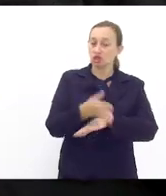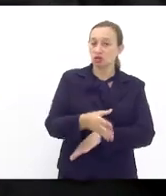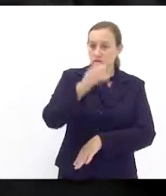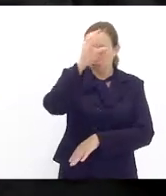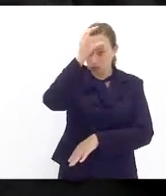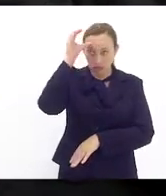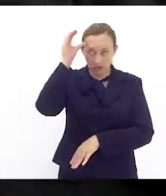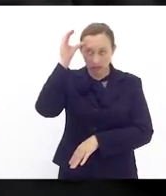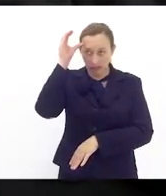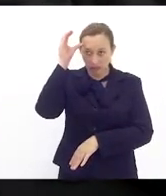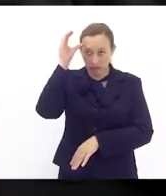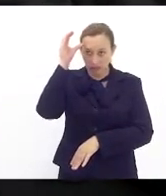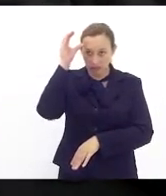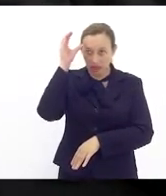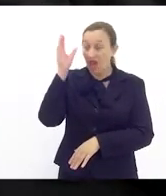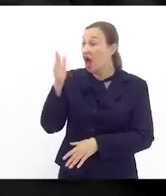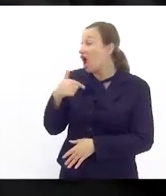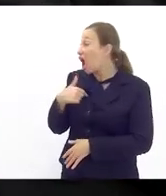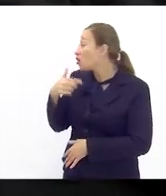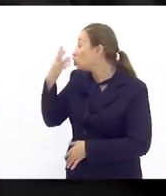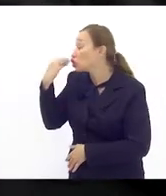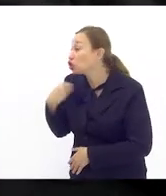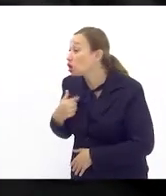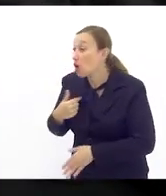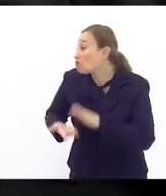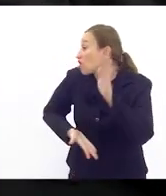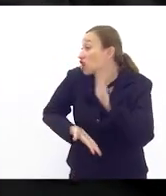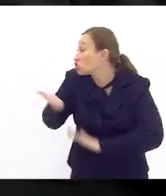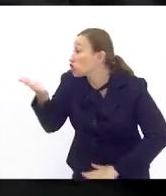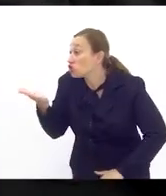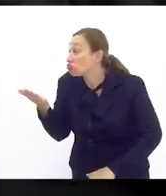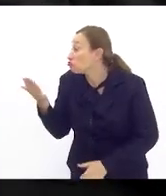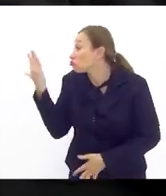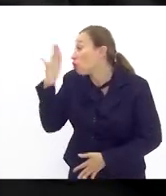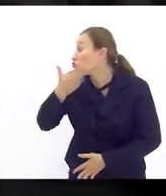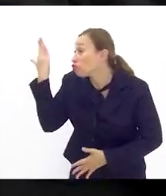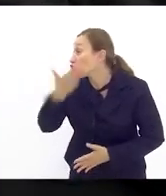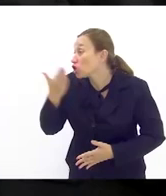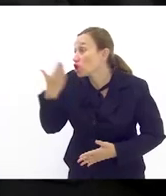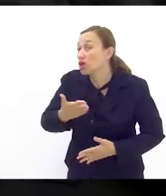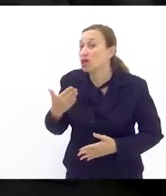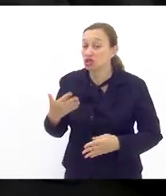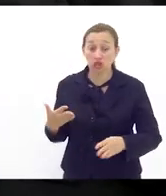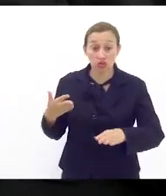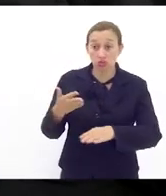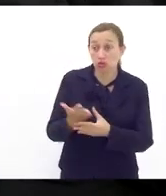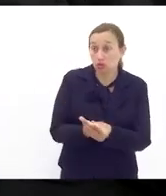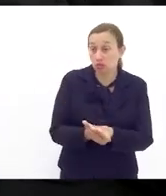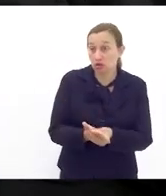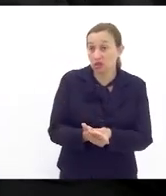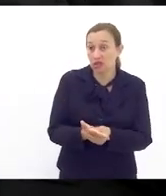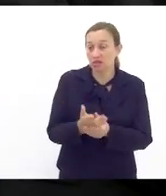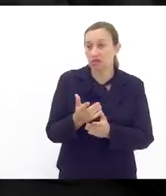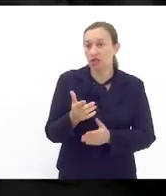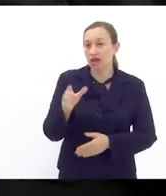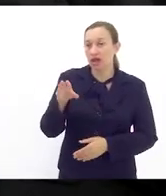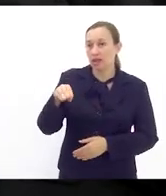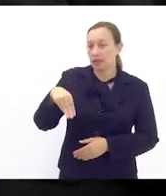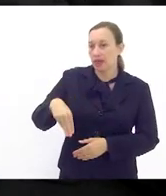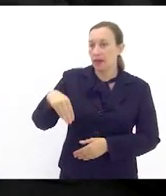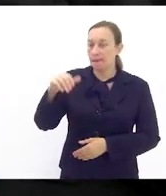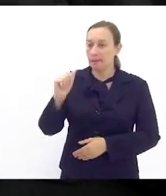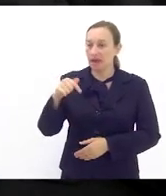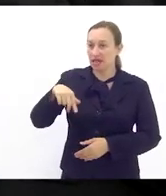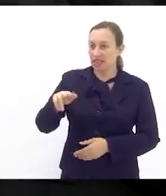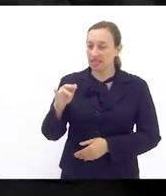ele fala não pera aí eu esqueci eu tava viajando não sei o quê a gente entrou com um processo da maquininha eu não sei lá a Laísa